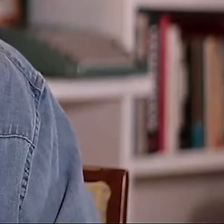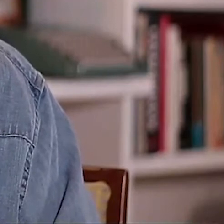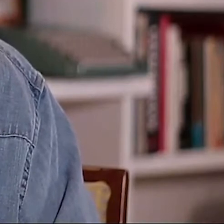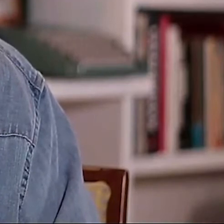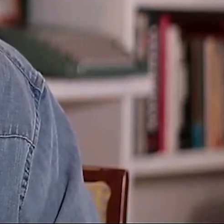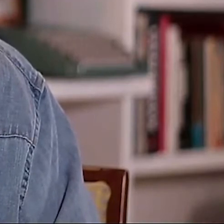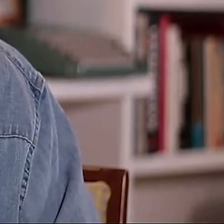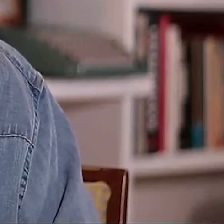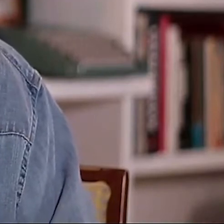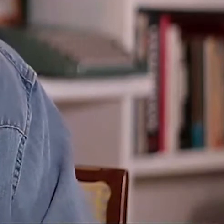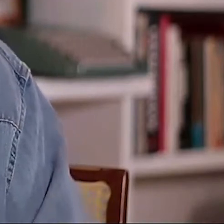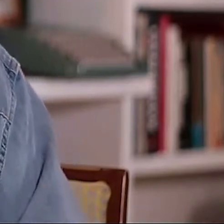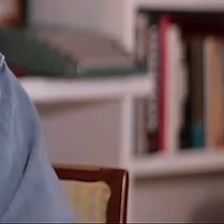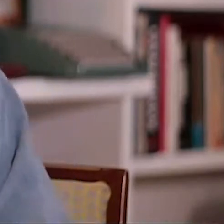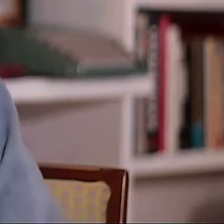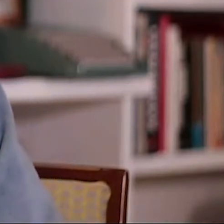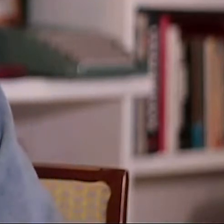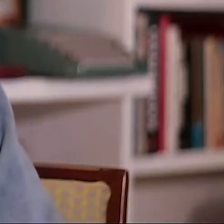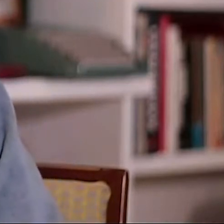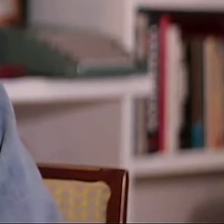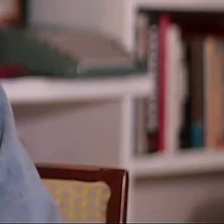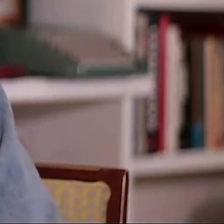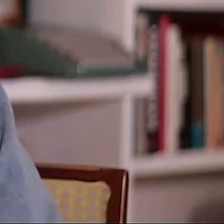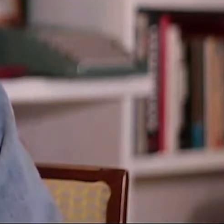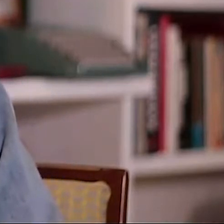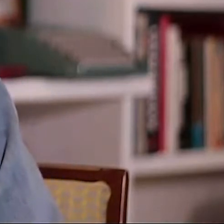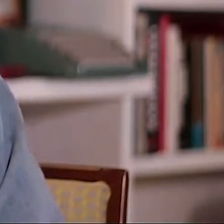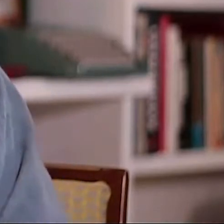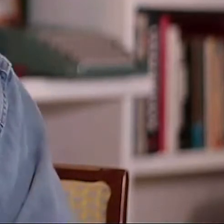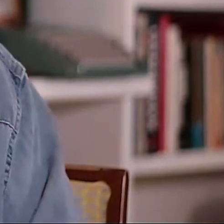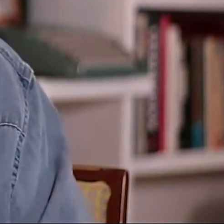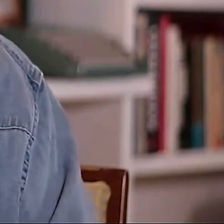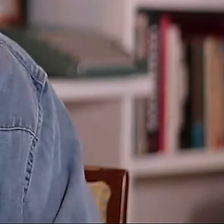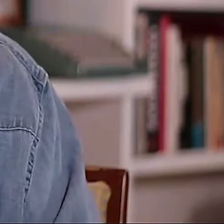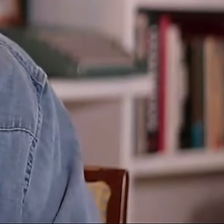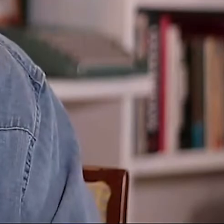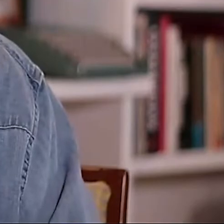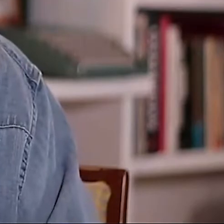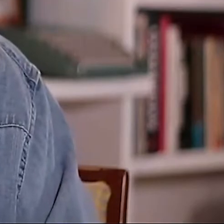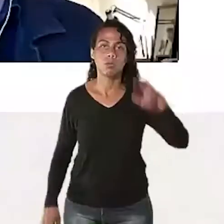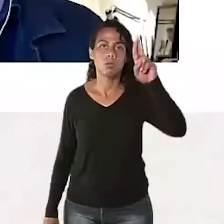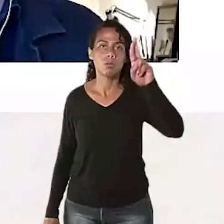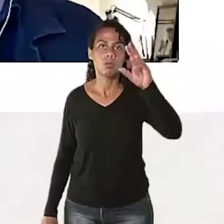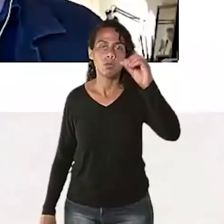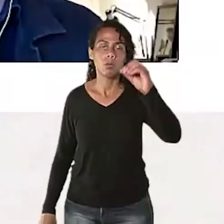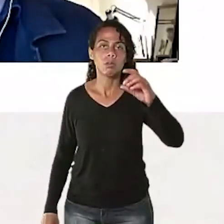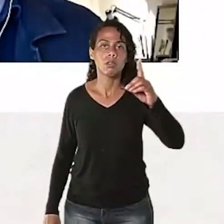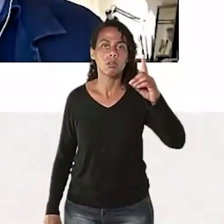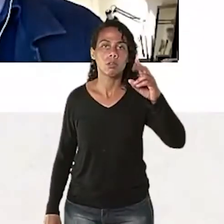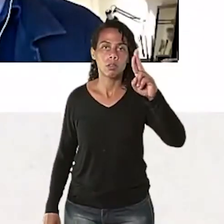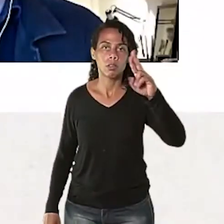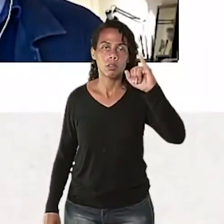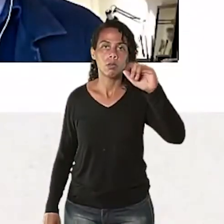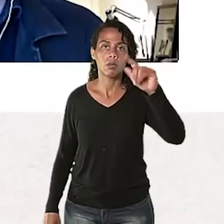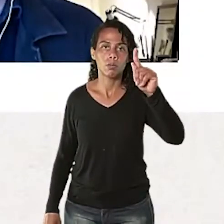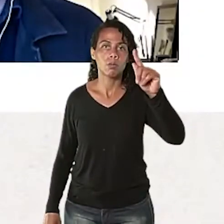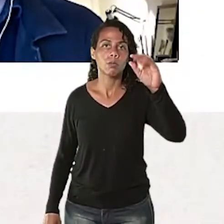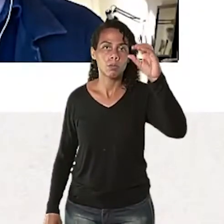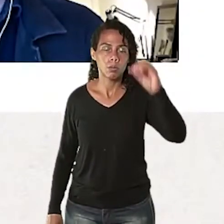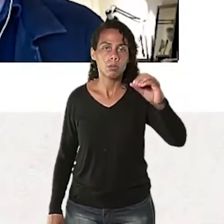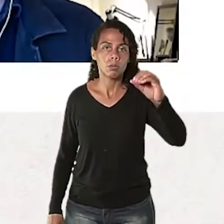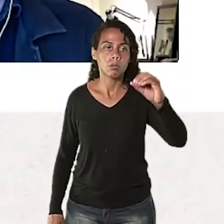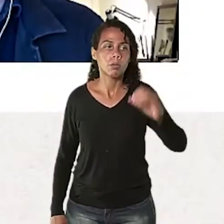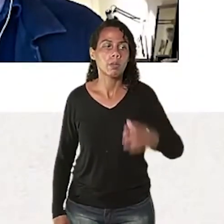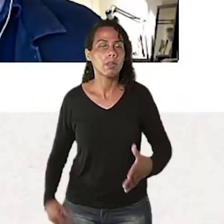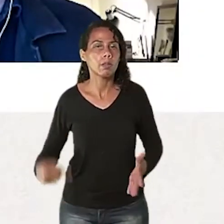Rodrigo faz uma pergunta para você aqui. Rodrigo tem prioridade na nossa vida, não tem? Cuenca, outro dia você me disse que em São Paulo, no